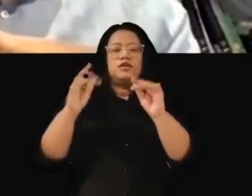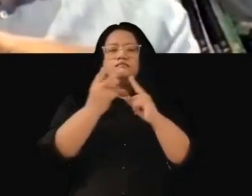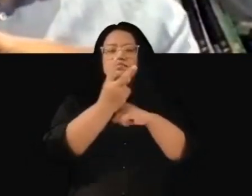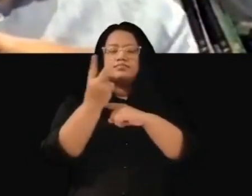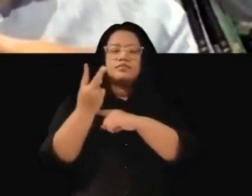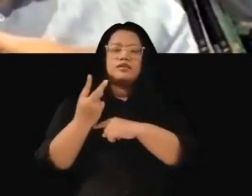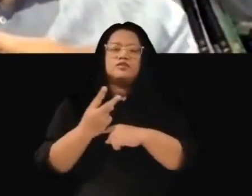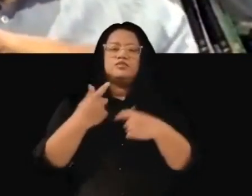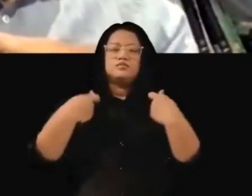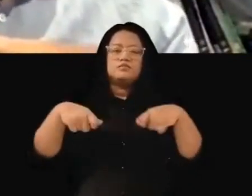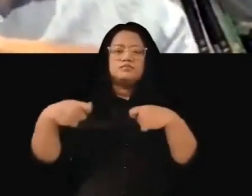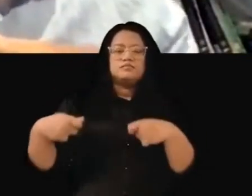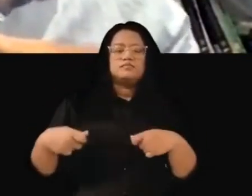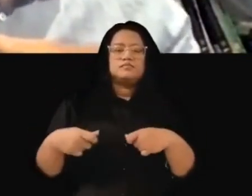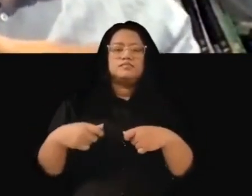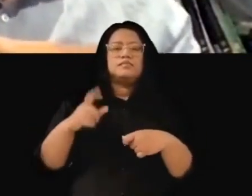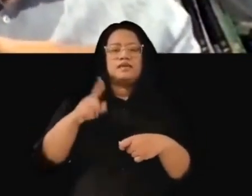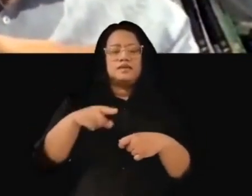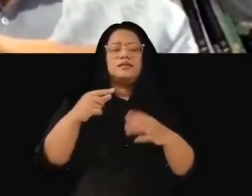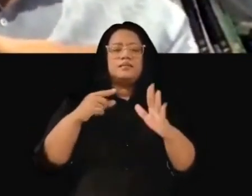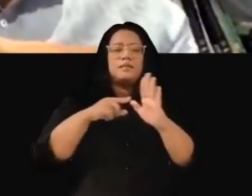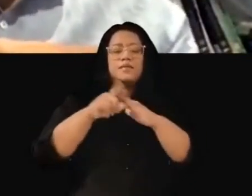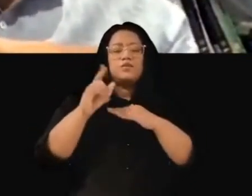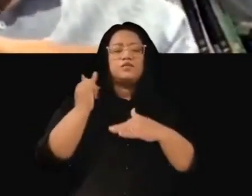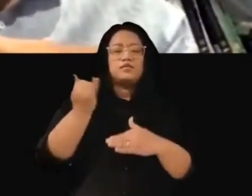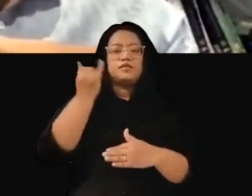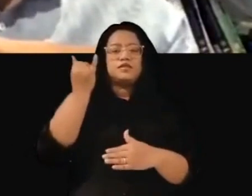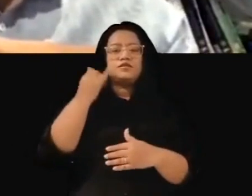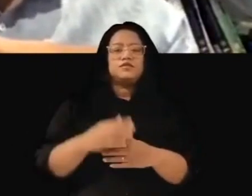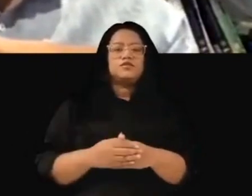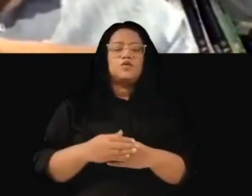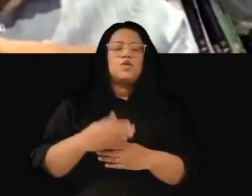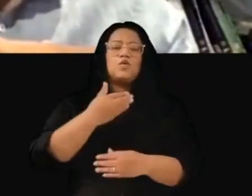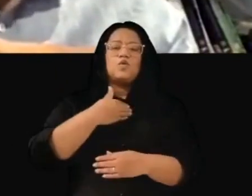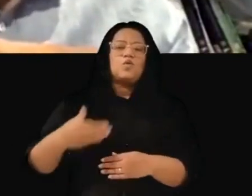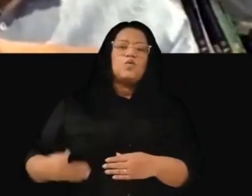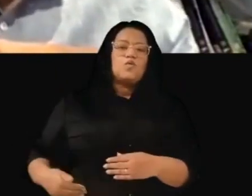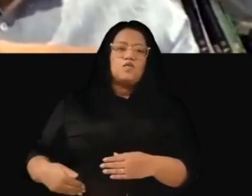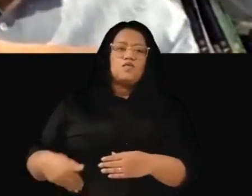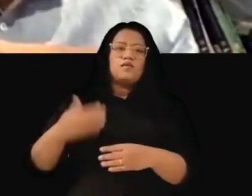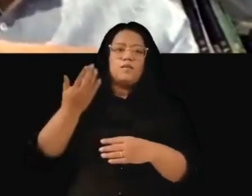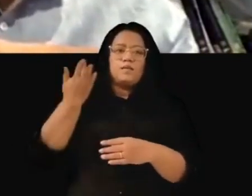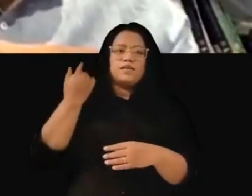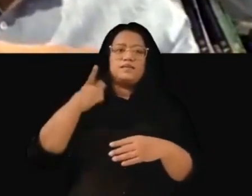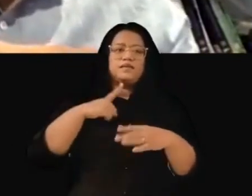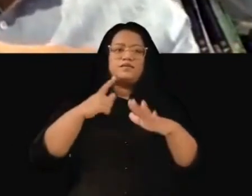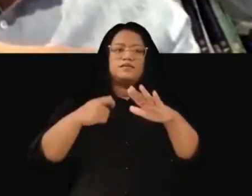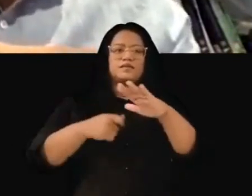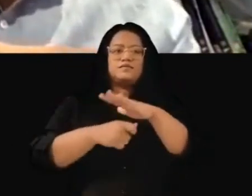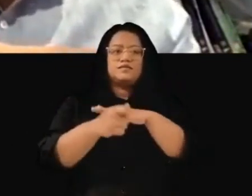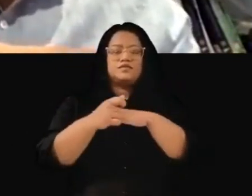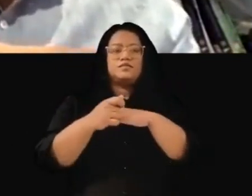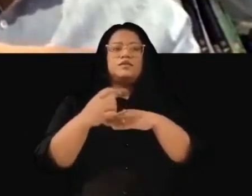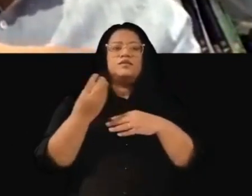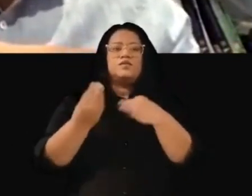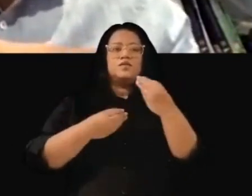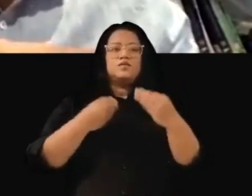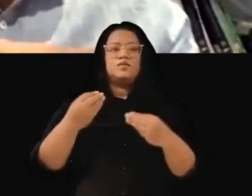Essa é uma pergunta fundamental. O governo passado certamente fez a aposta em manter o país como um